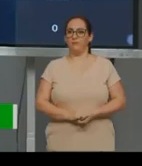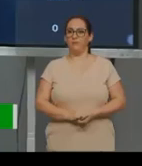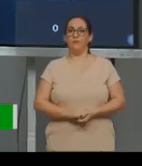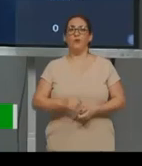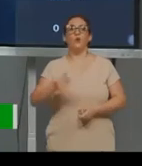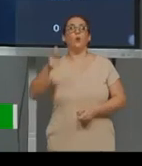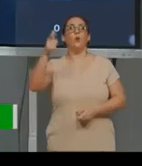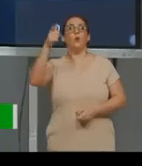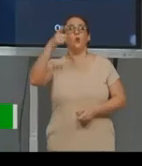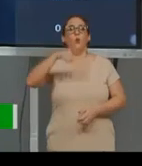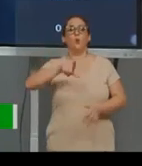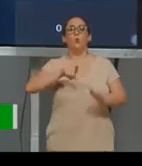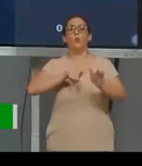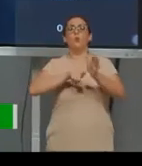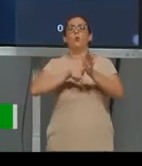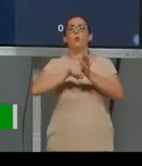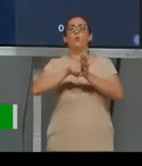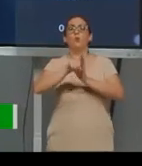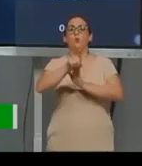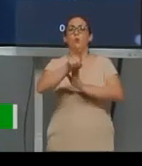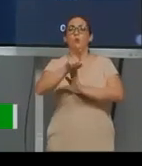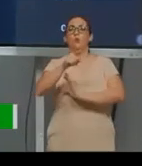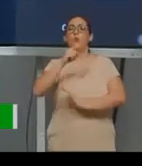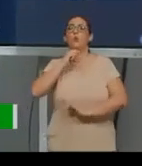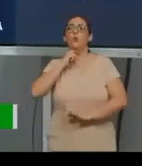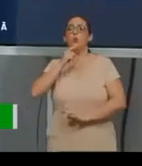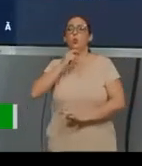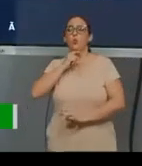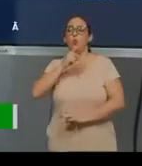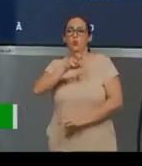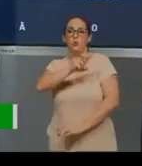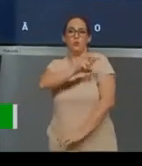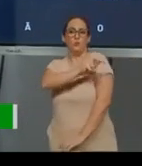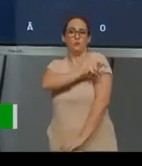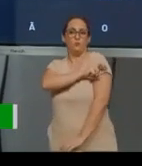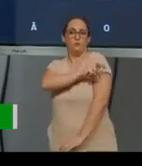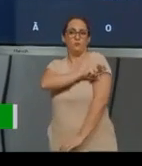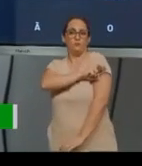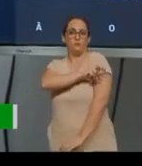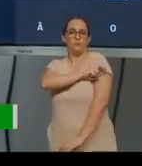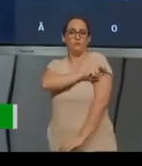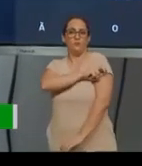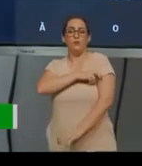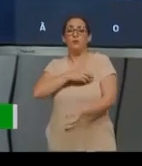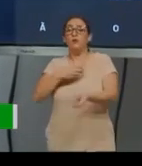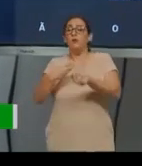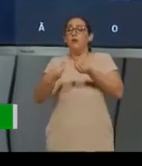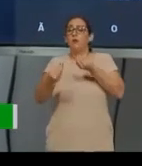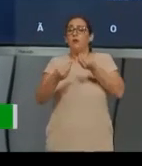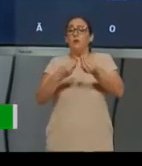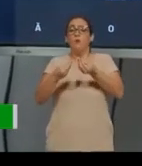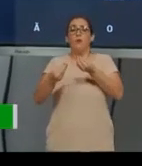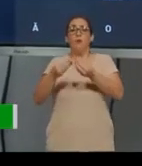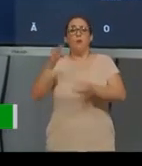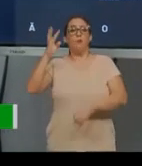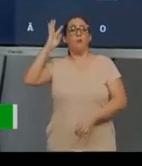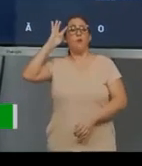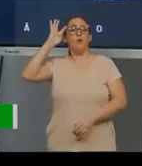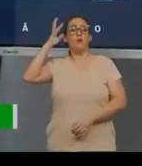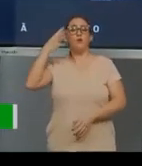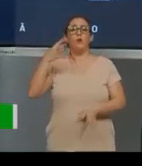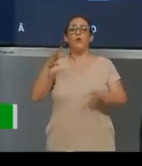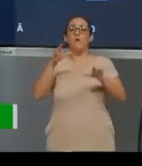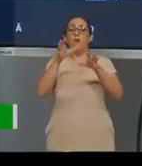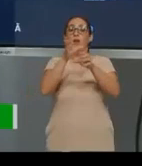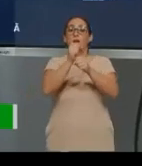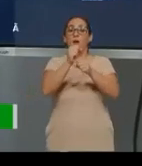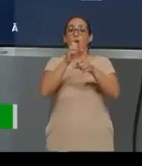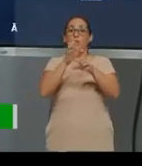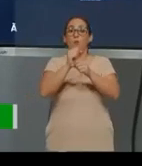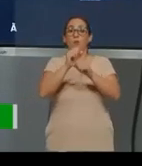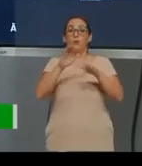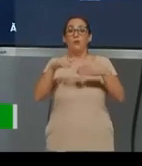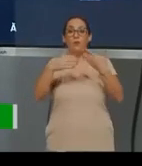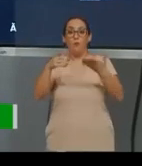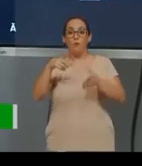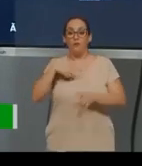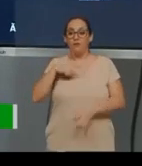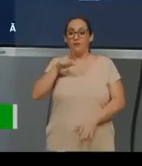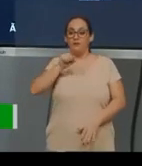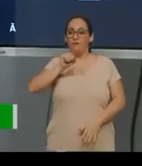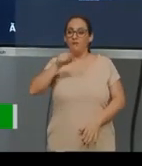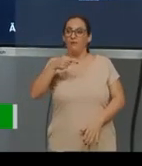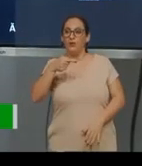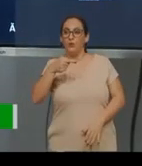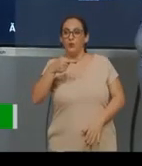próxima dúvida é uma dúvida de quinto ano. Como resolver contas com vírgula? Muito